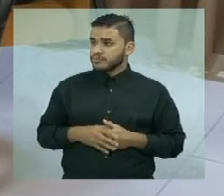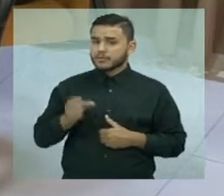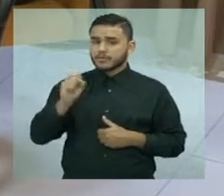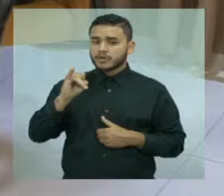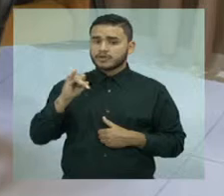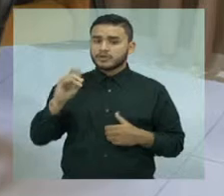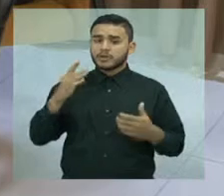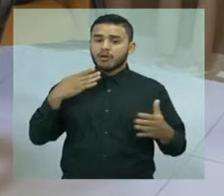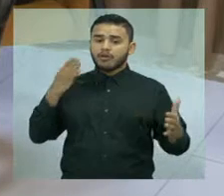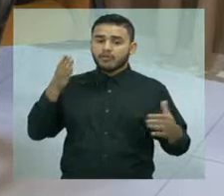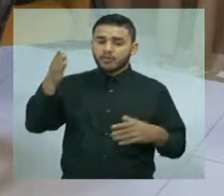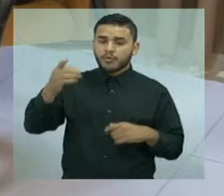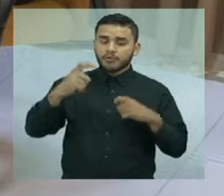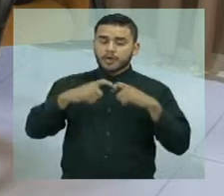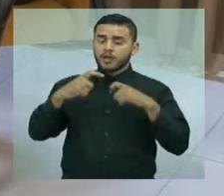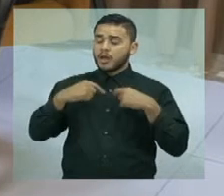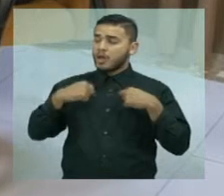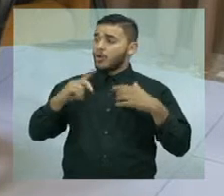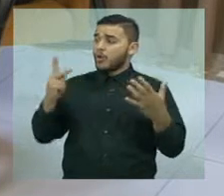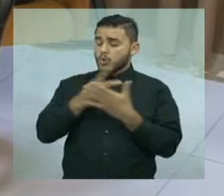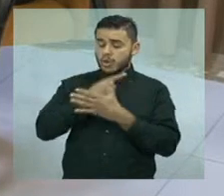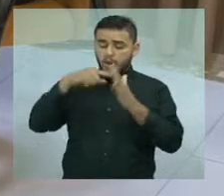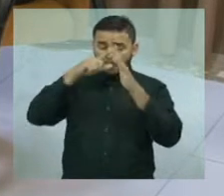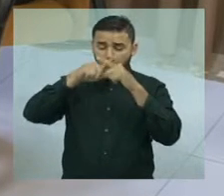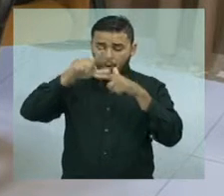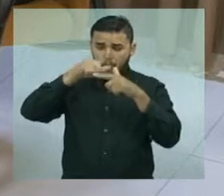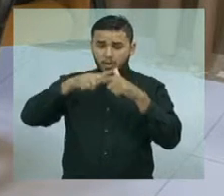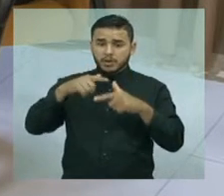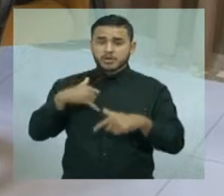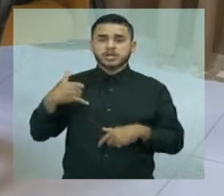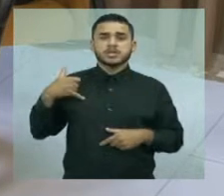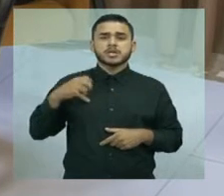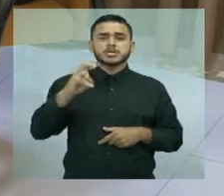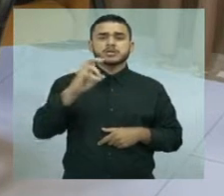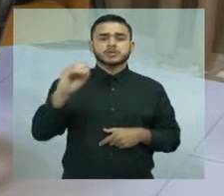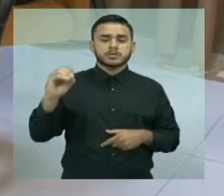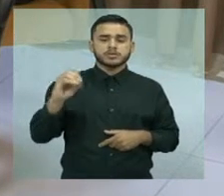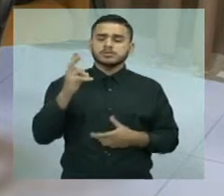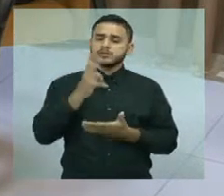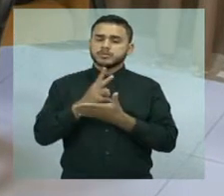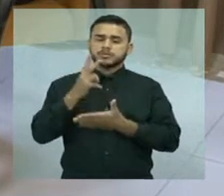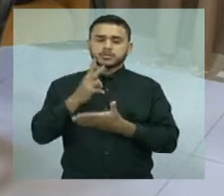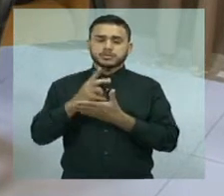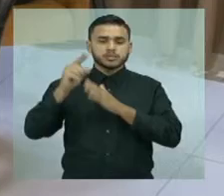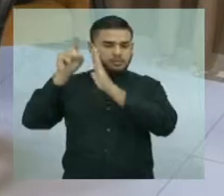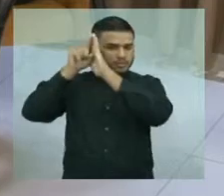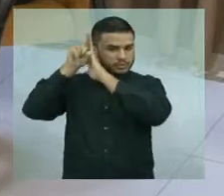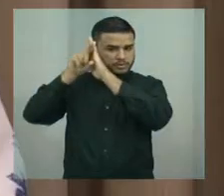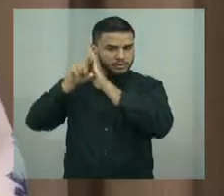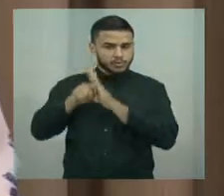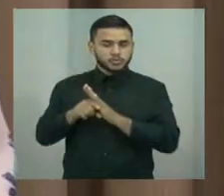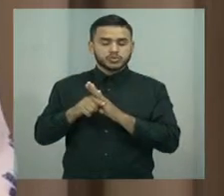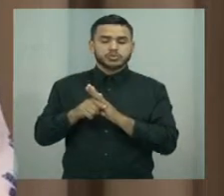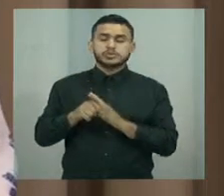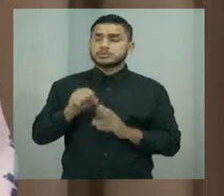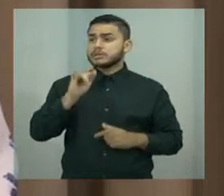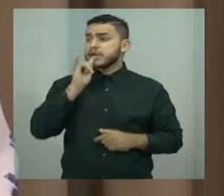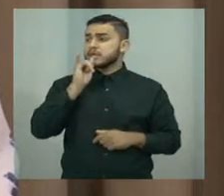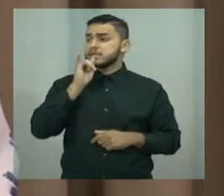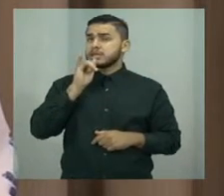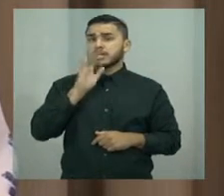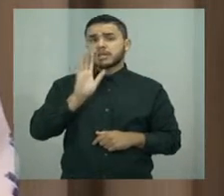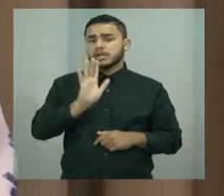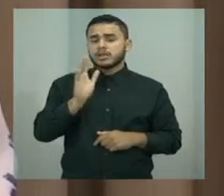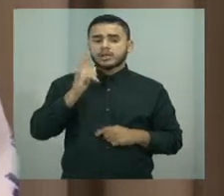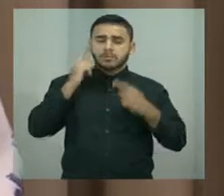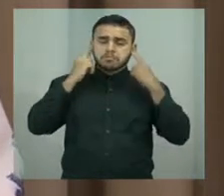médico quando tiver um problema. Então, assim, já passou dos 50 anos, sempre procurar, assim, de praxe, mesmo que você ache, assim, olha,